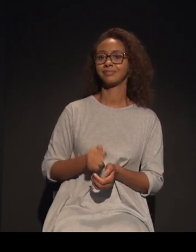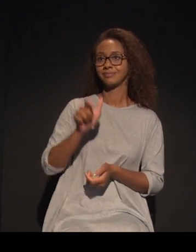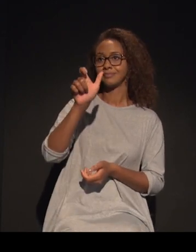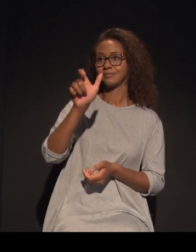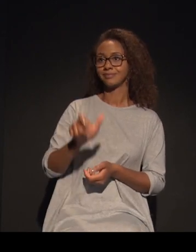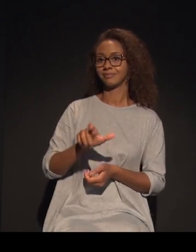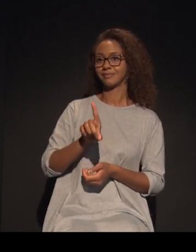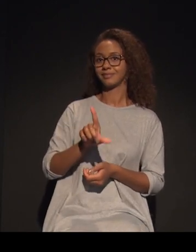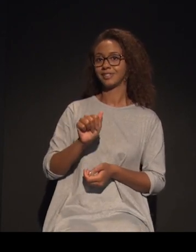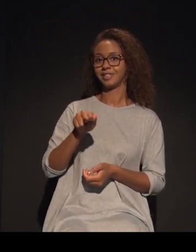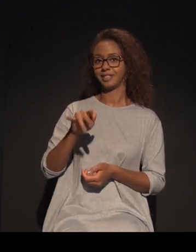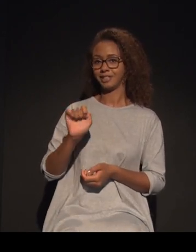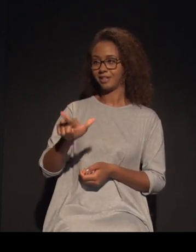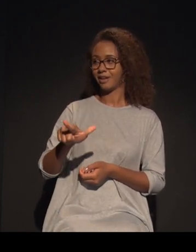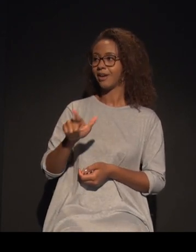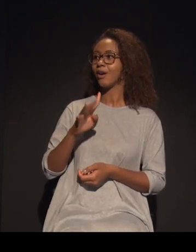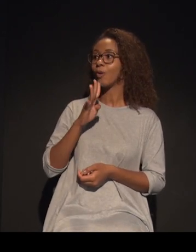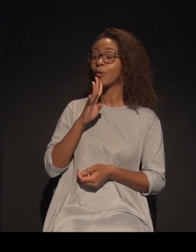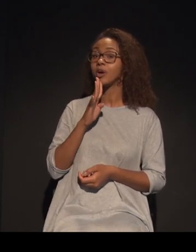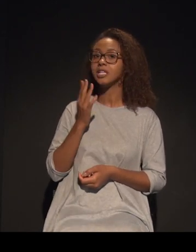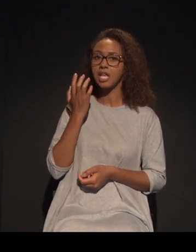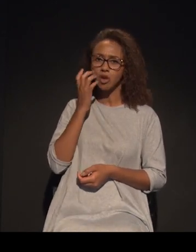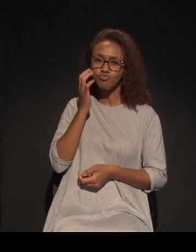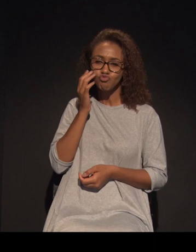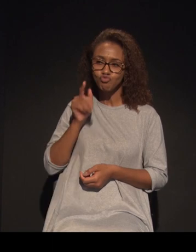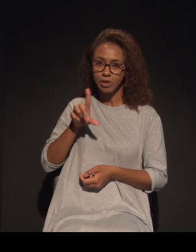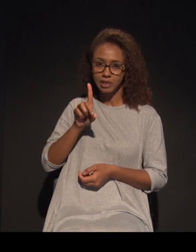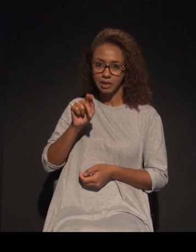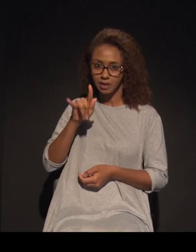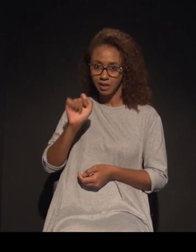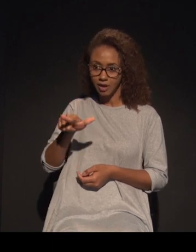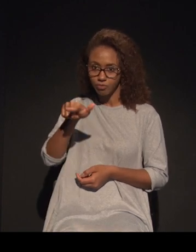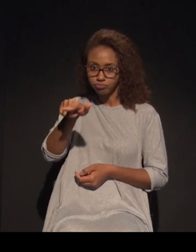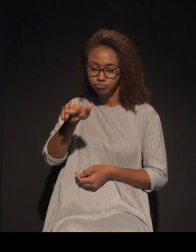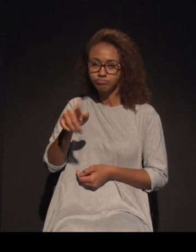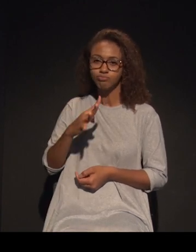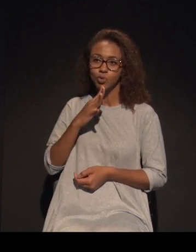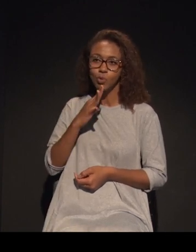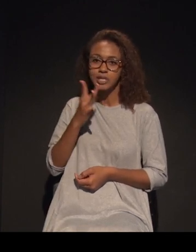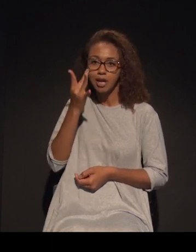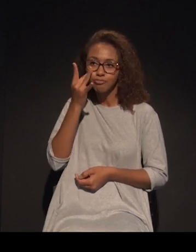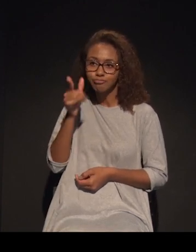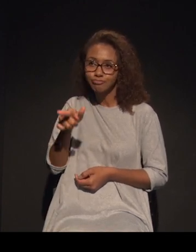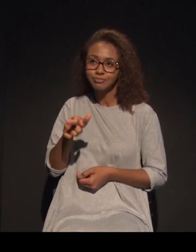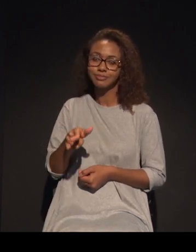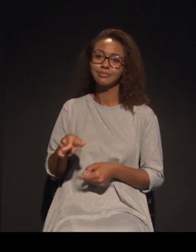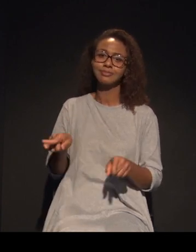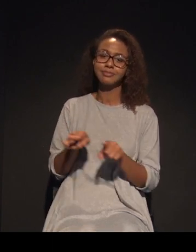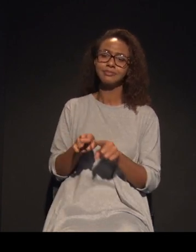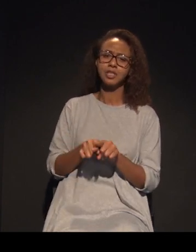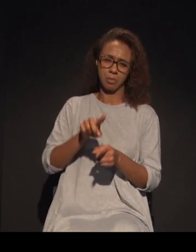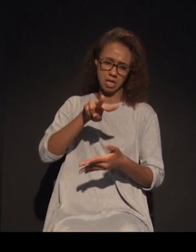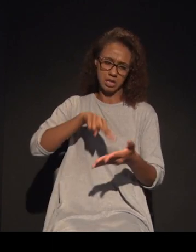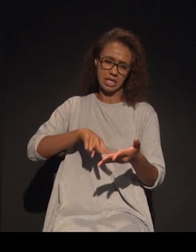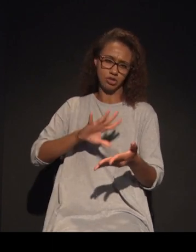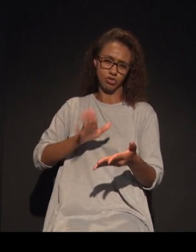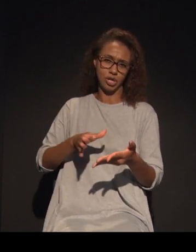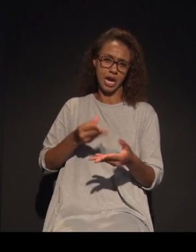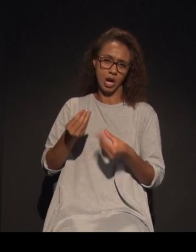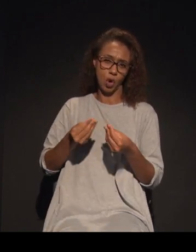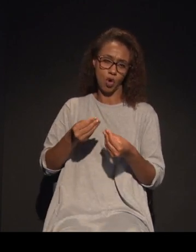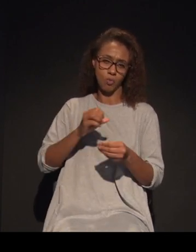eu já li um pouco de tecido a nossa faculdade também então é eu vou apresentar